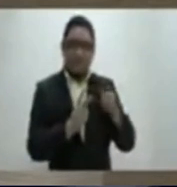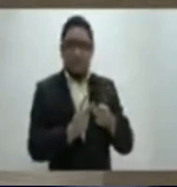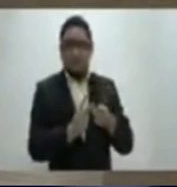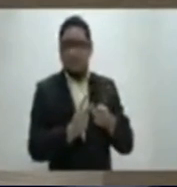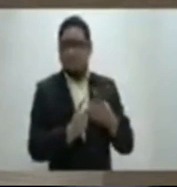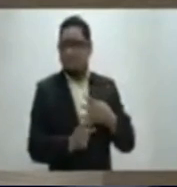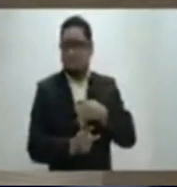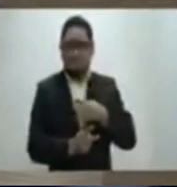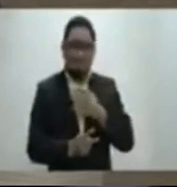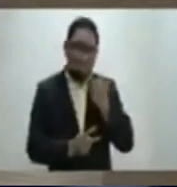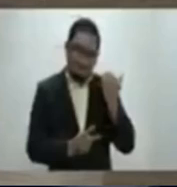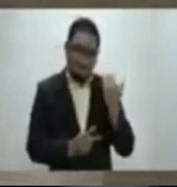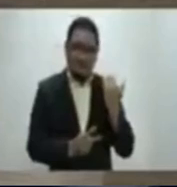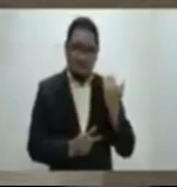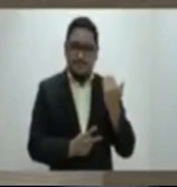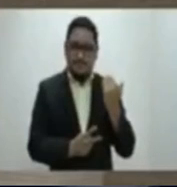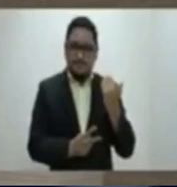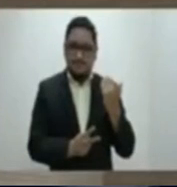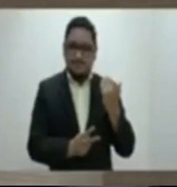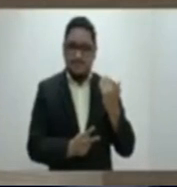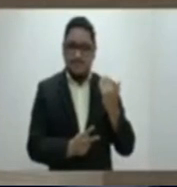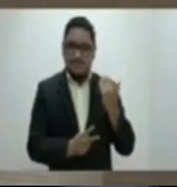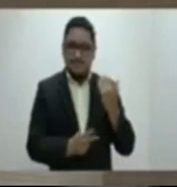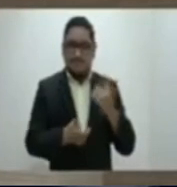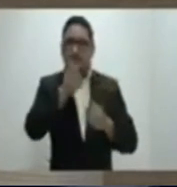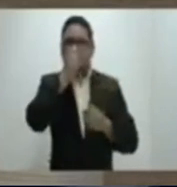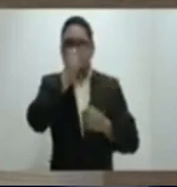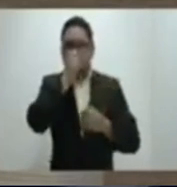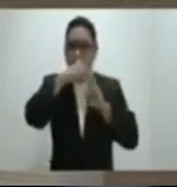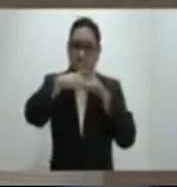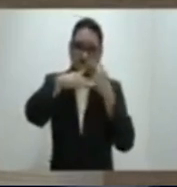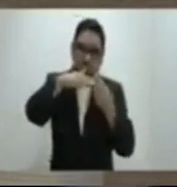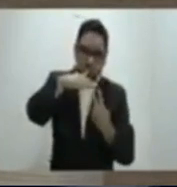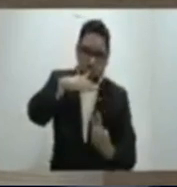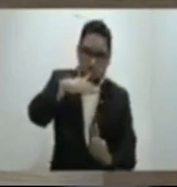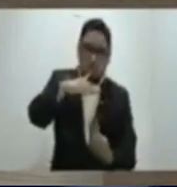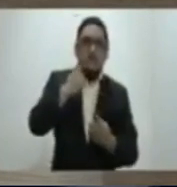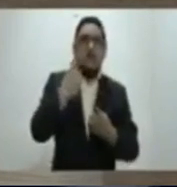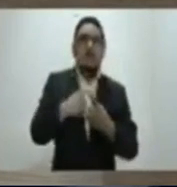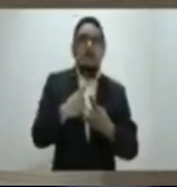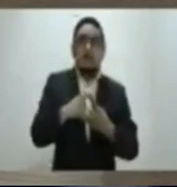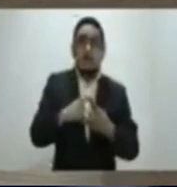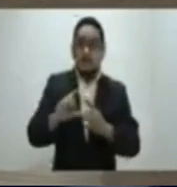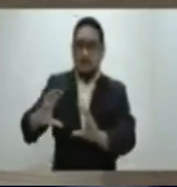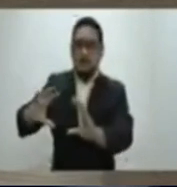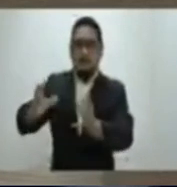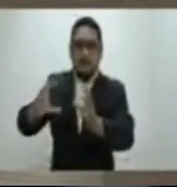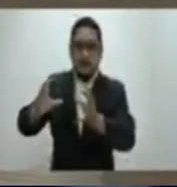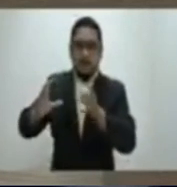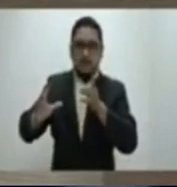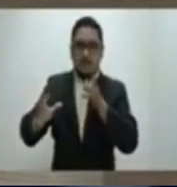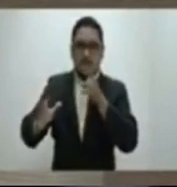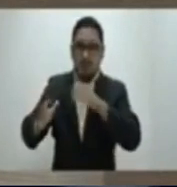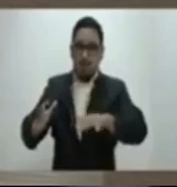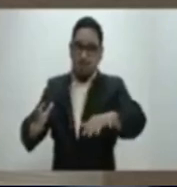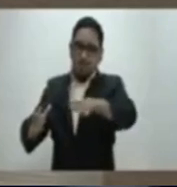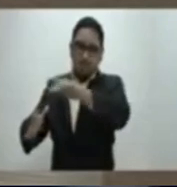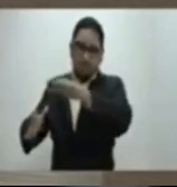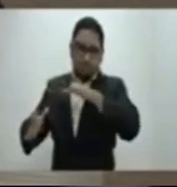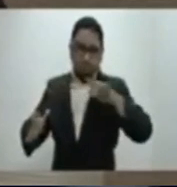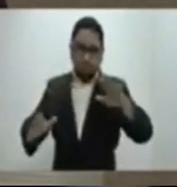fatalidade, morreram afogados ao tentarem resgatar uma bola que havia caído